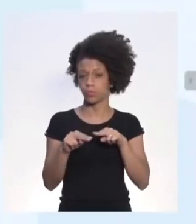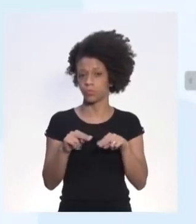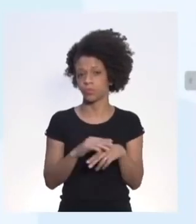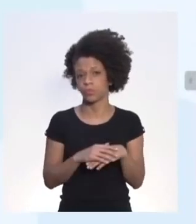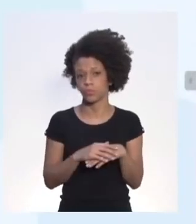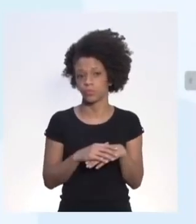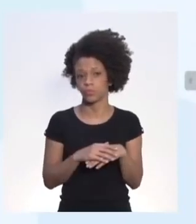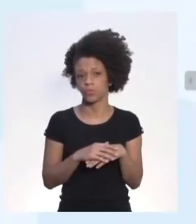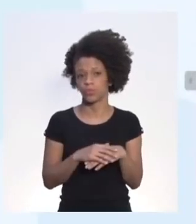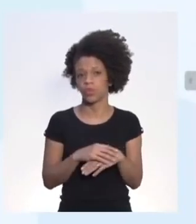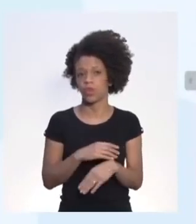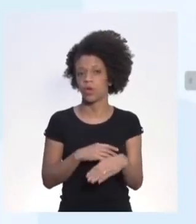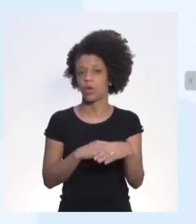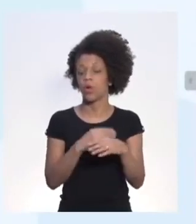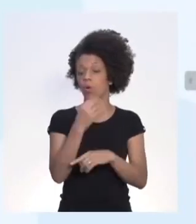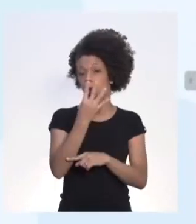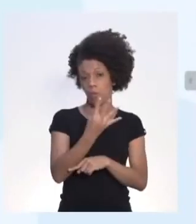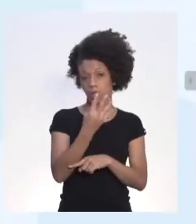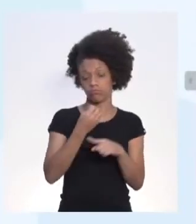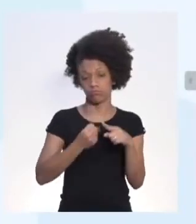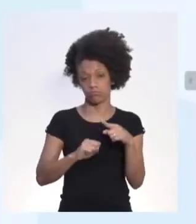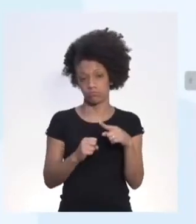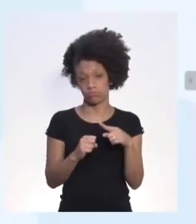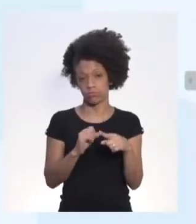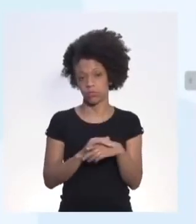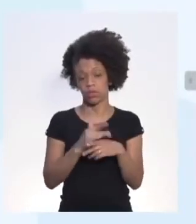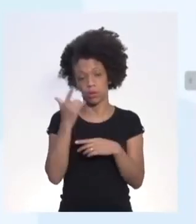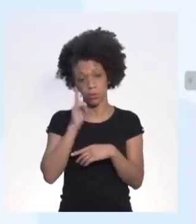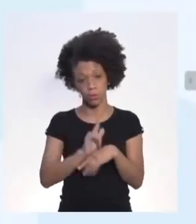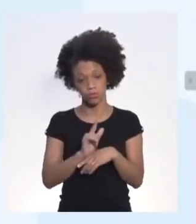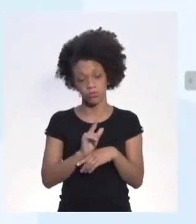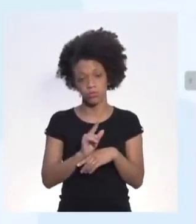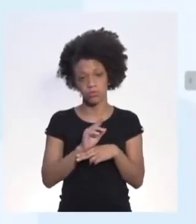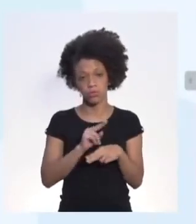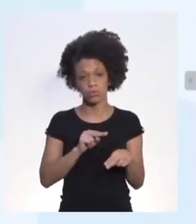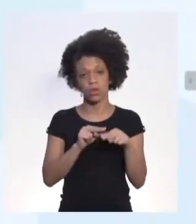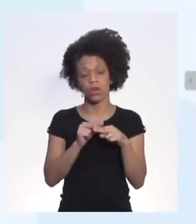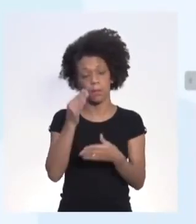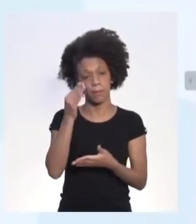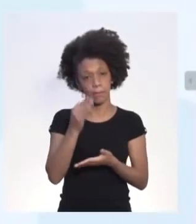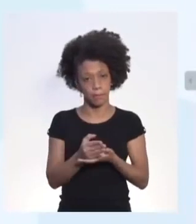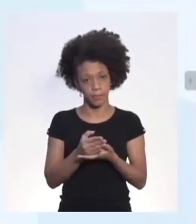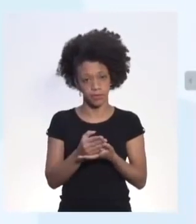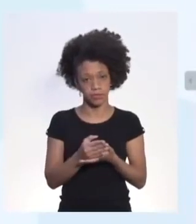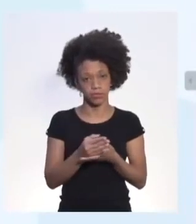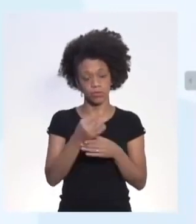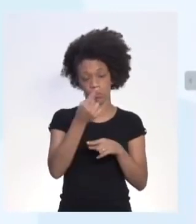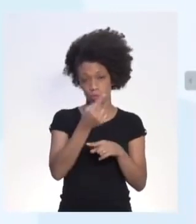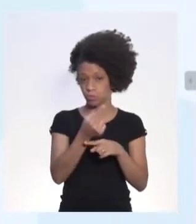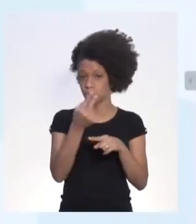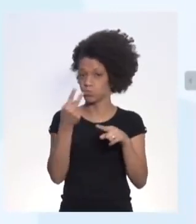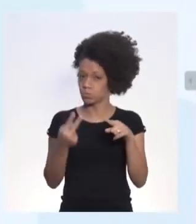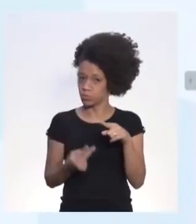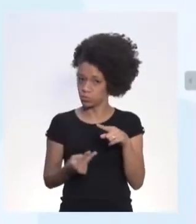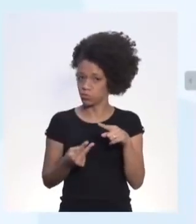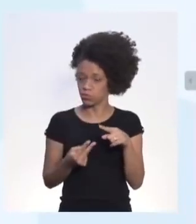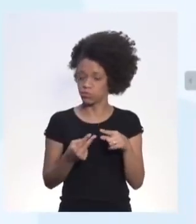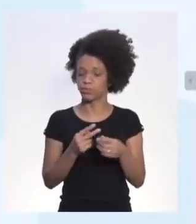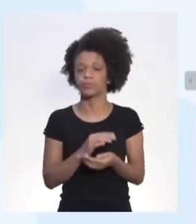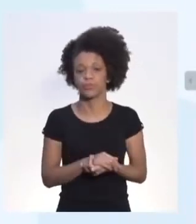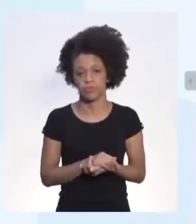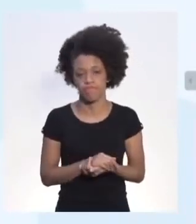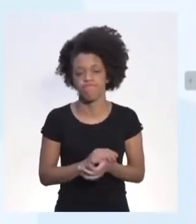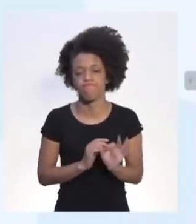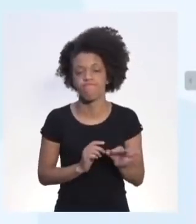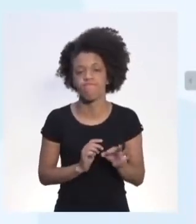Nesse 4/8 aqui, eu consigo encaixar a metade, né? 1/2 aqui, Sim. meio, né? Então,